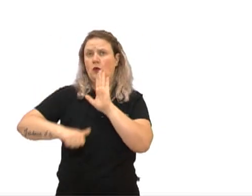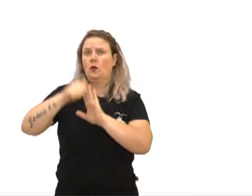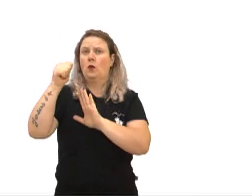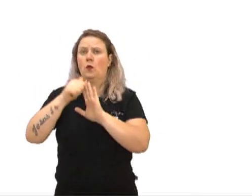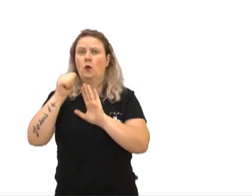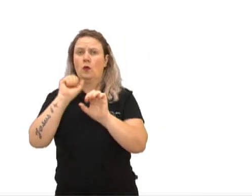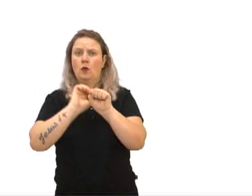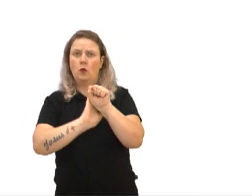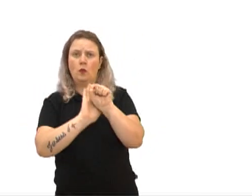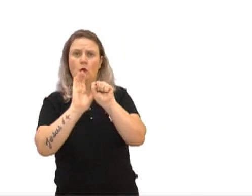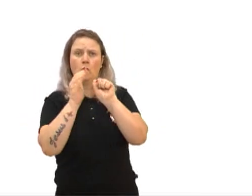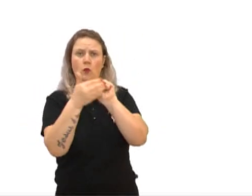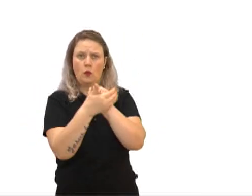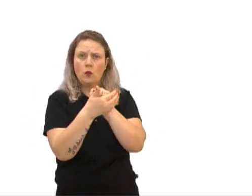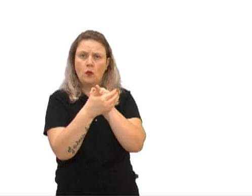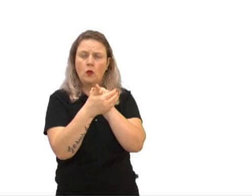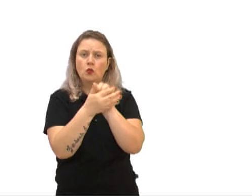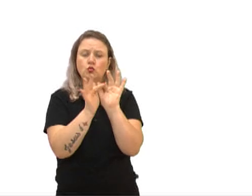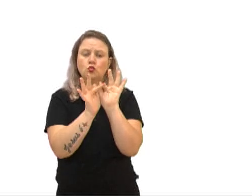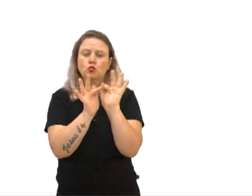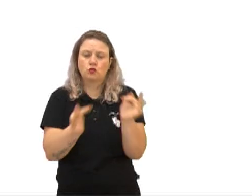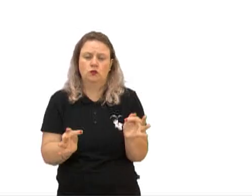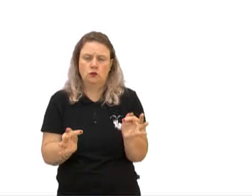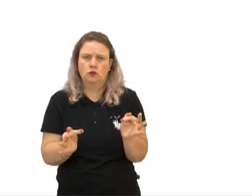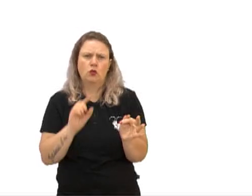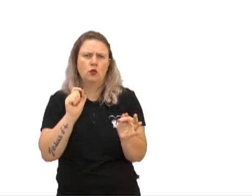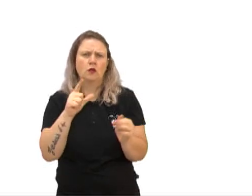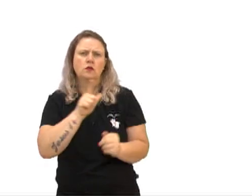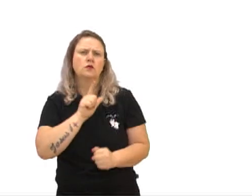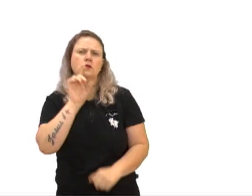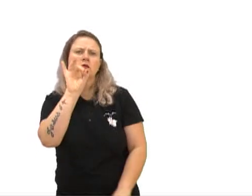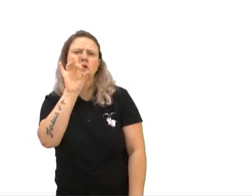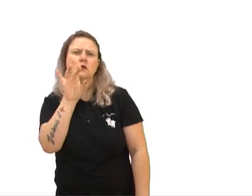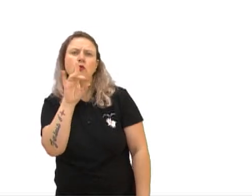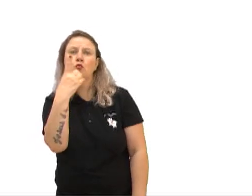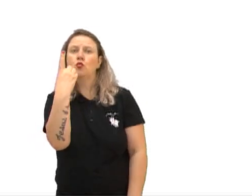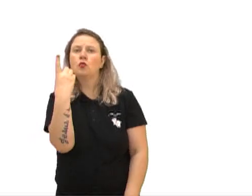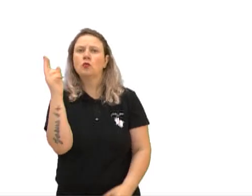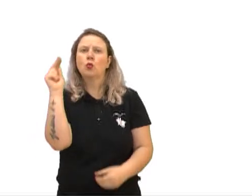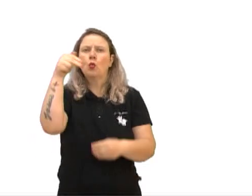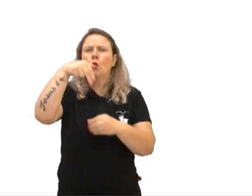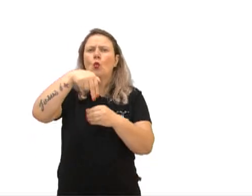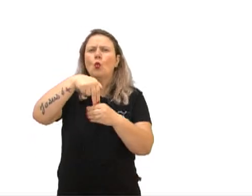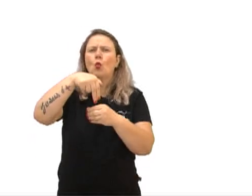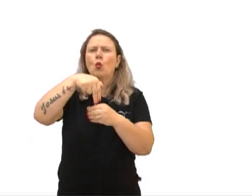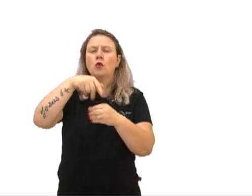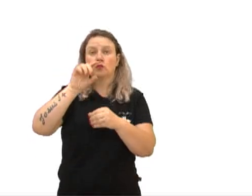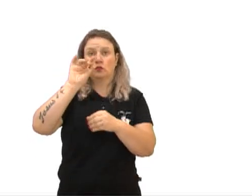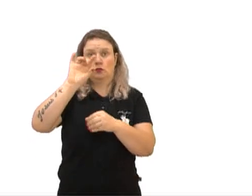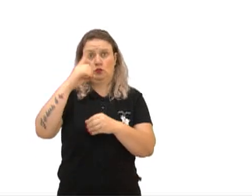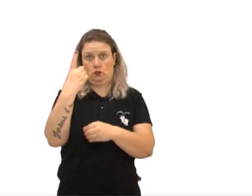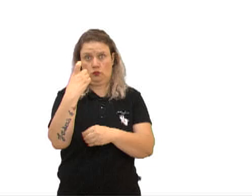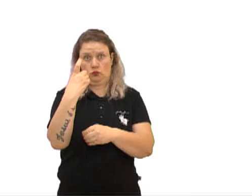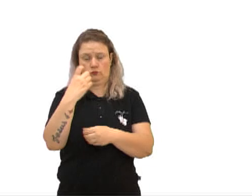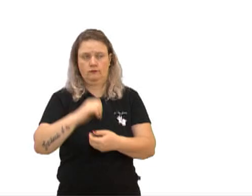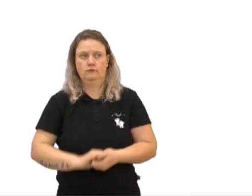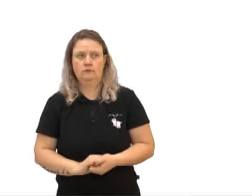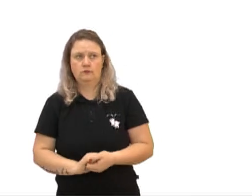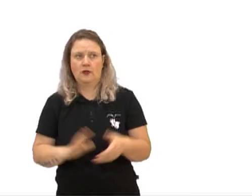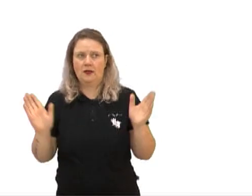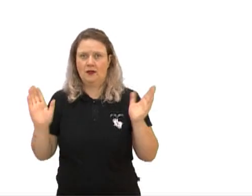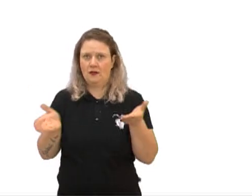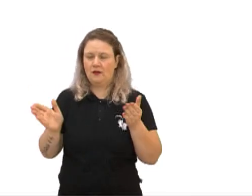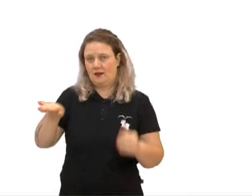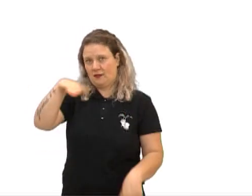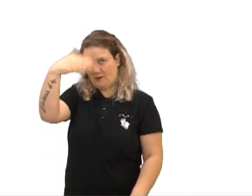sujeito, que é o sujeito simples, que só tem apenas um núcleo. Olha lá, professora Rosa, uma homenagem pra